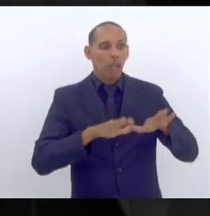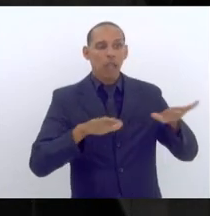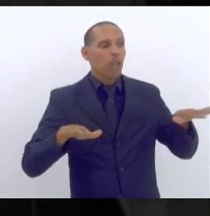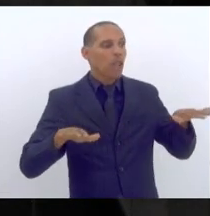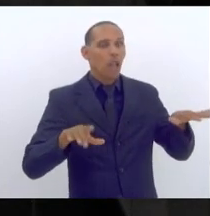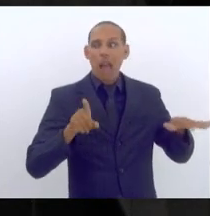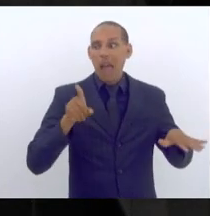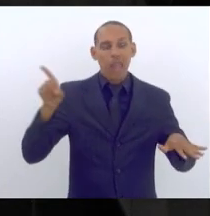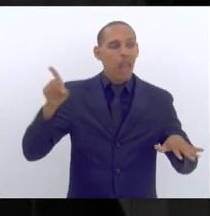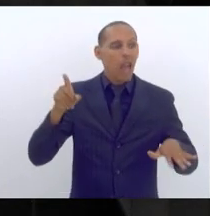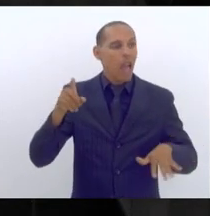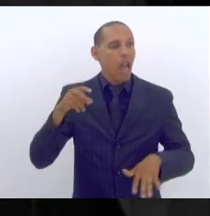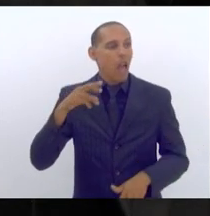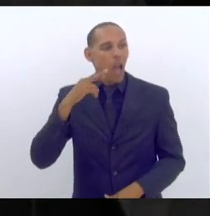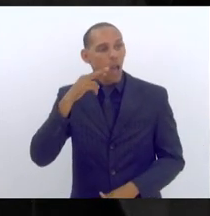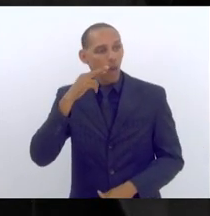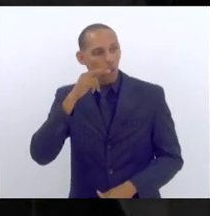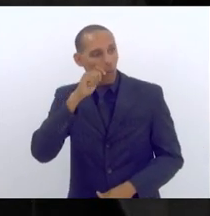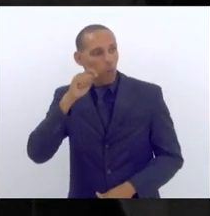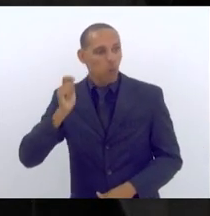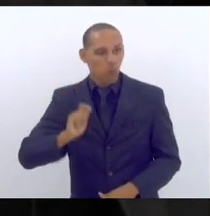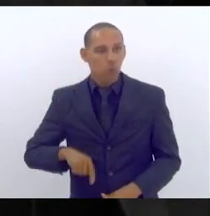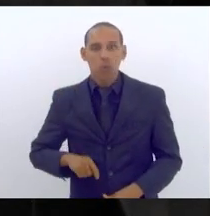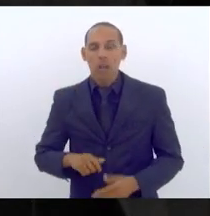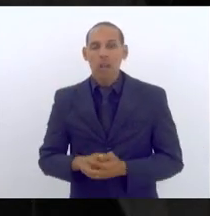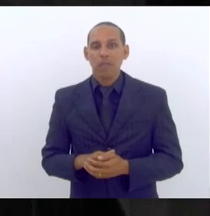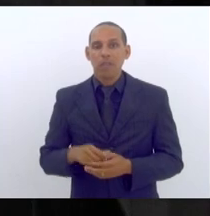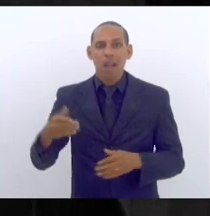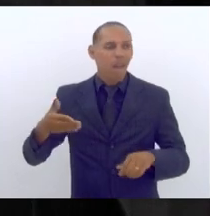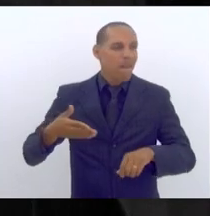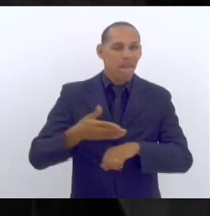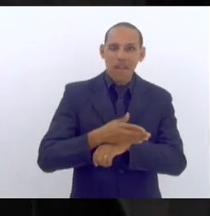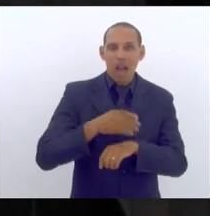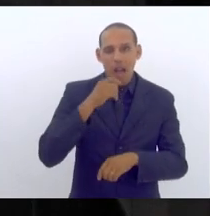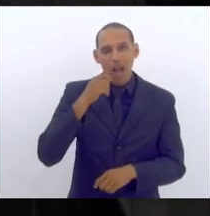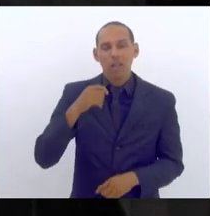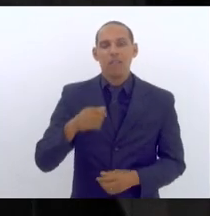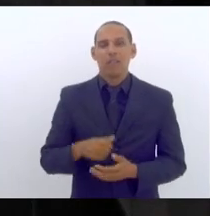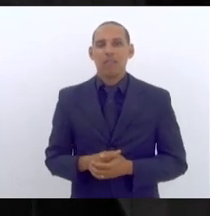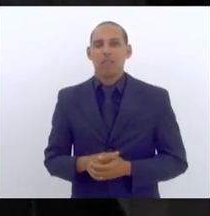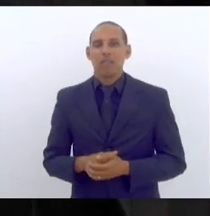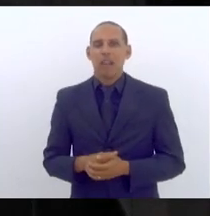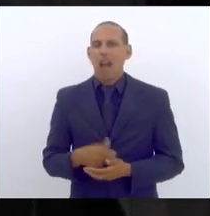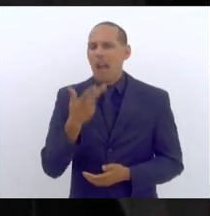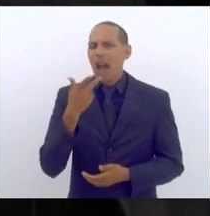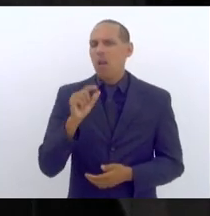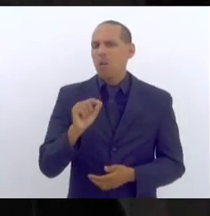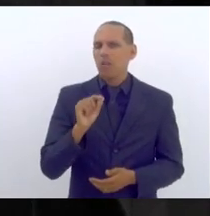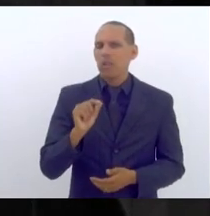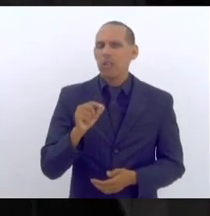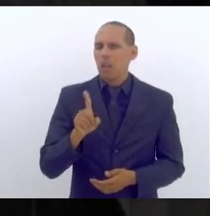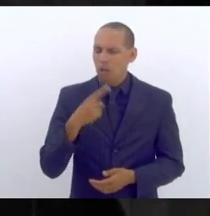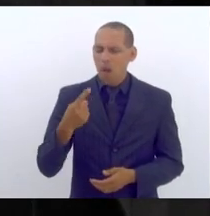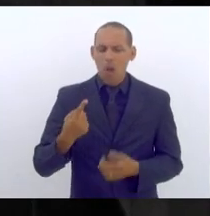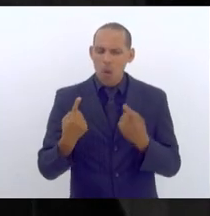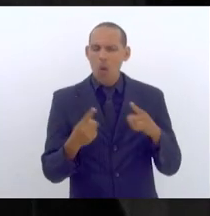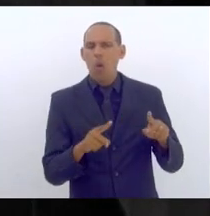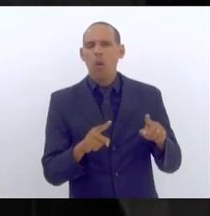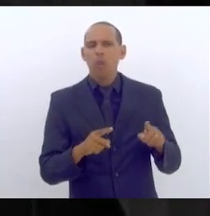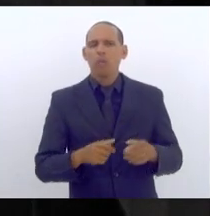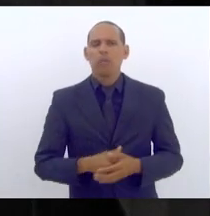a Rússia invadiu a Ucrânia aí tinham dizer assim condenamos isso